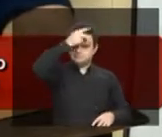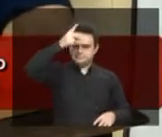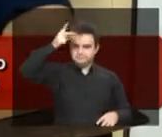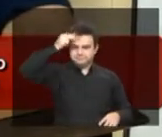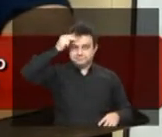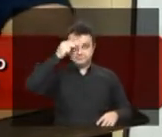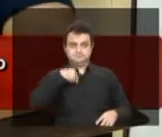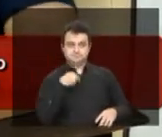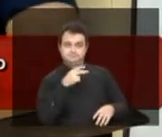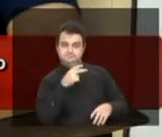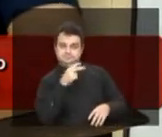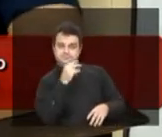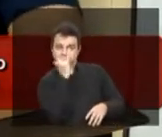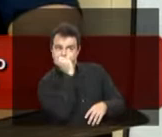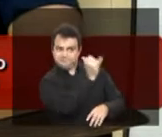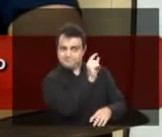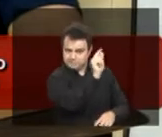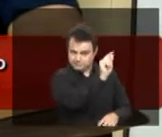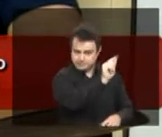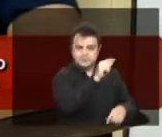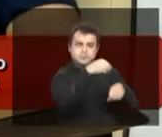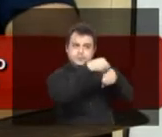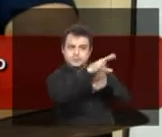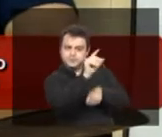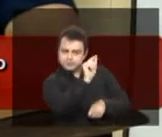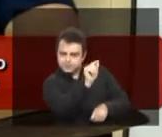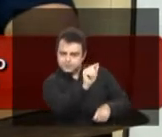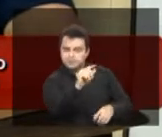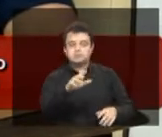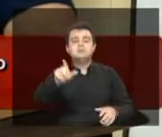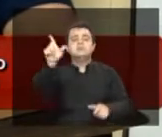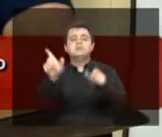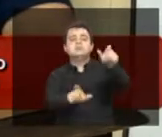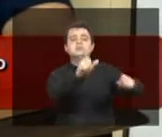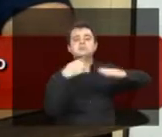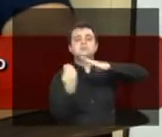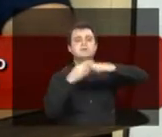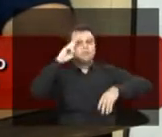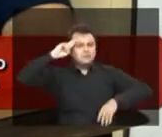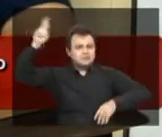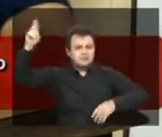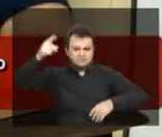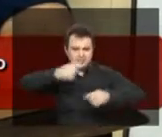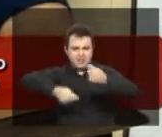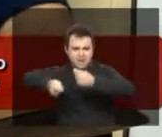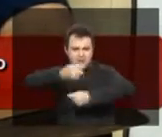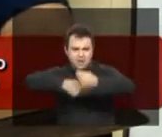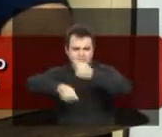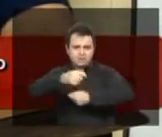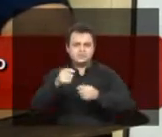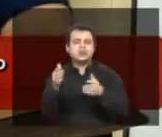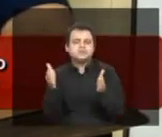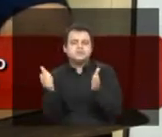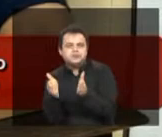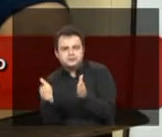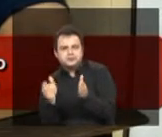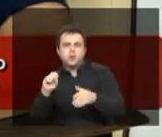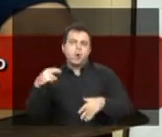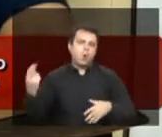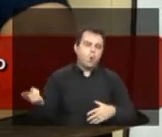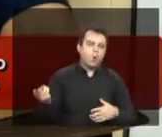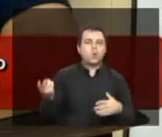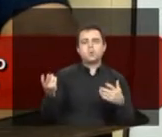as dívidas ou parte das dívidas daqueles comerciantes, sejam aí pequenos